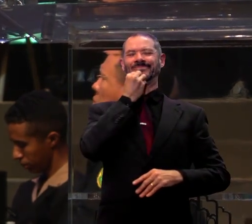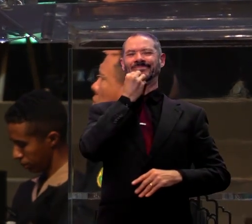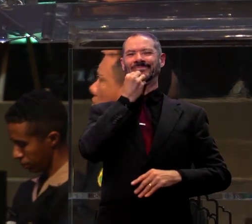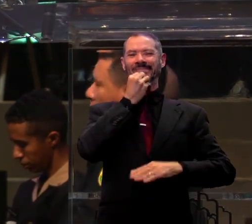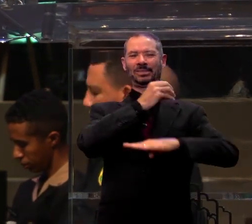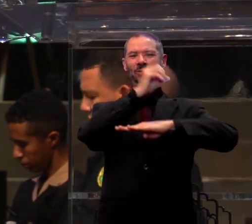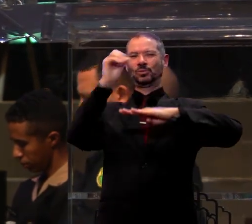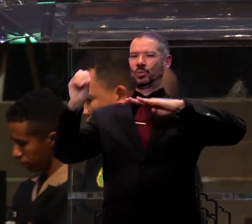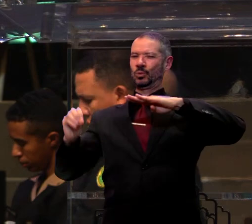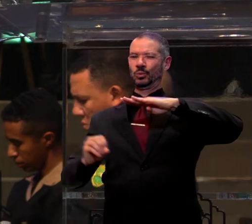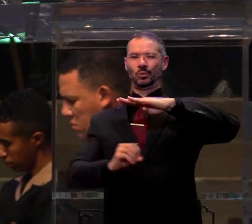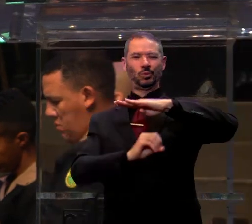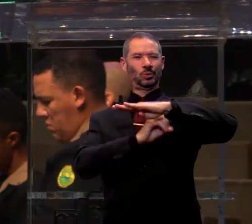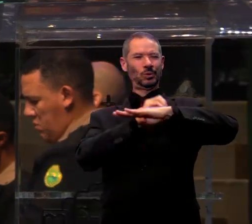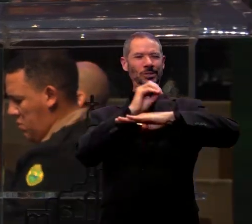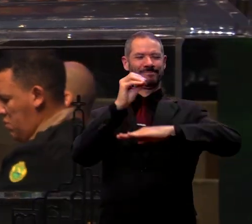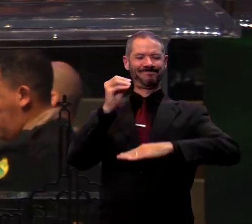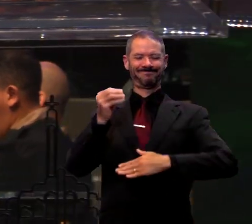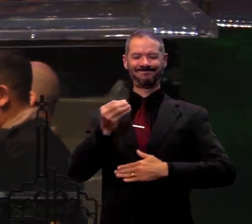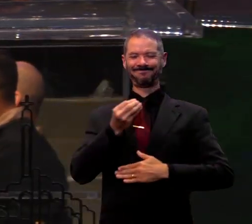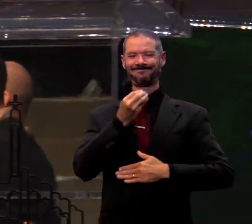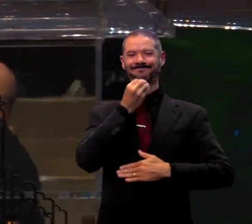Todos os dias.